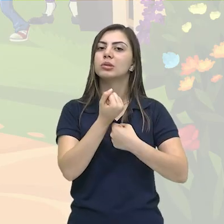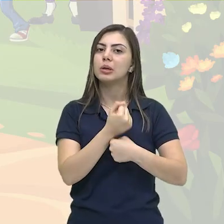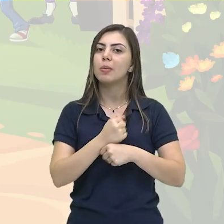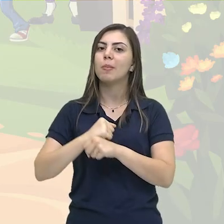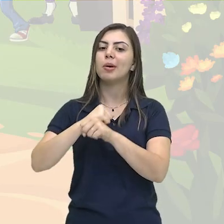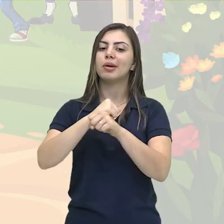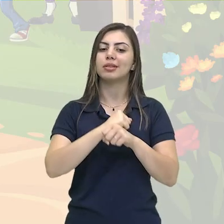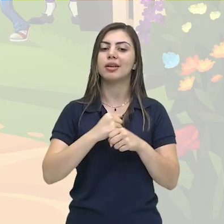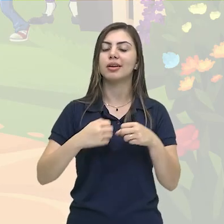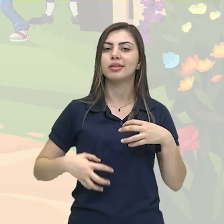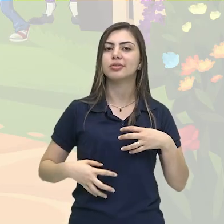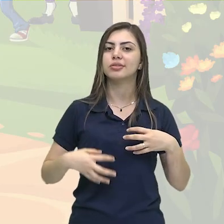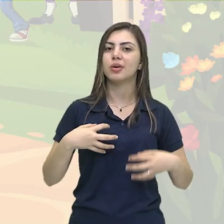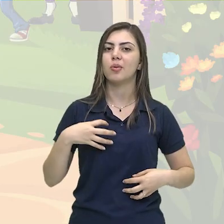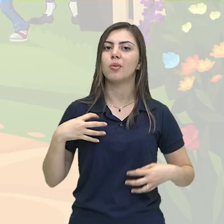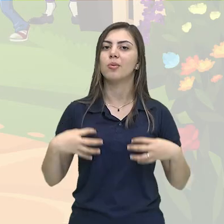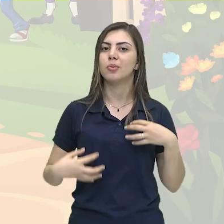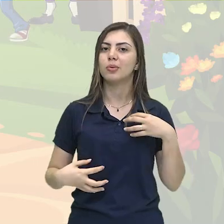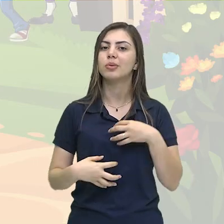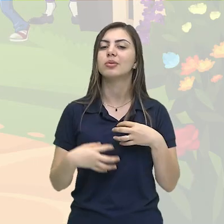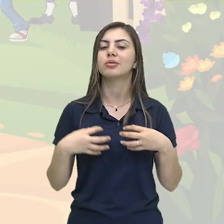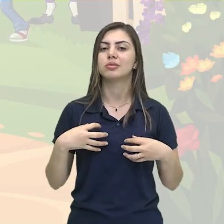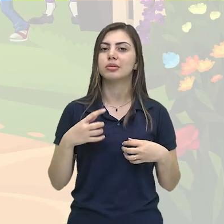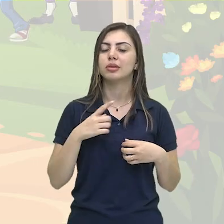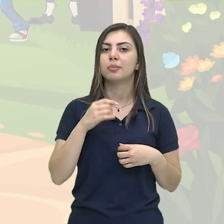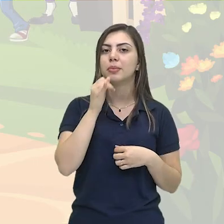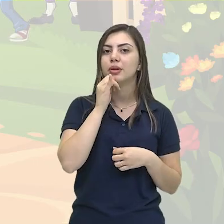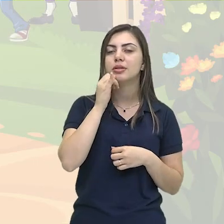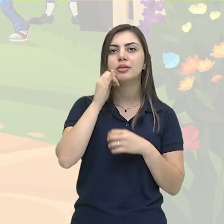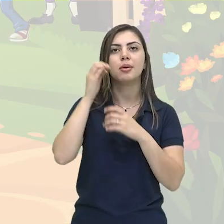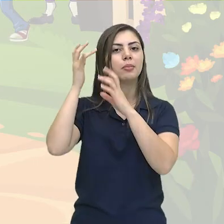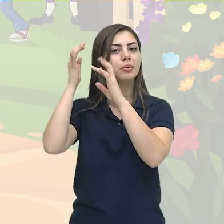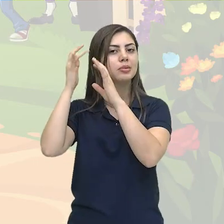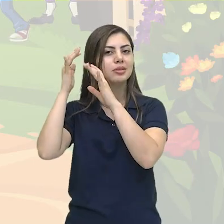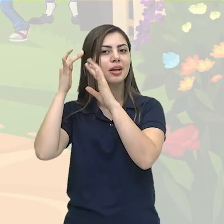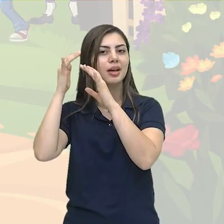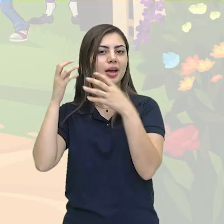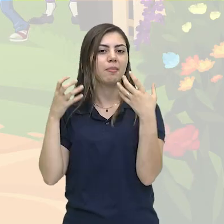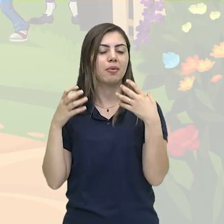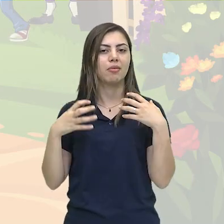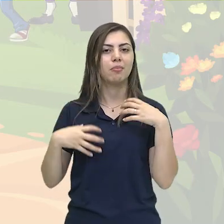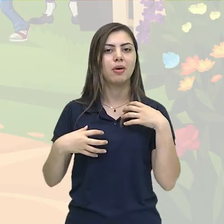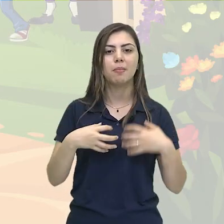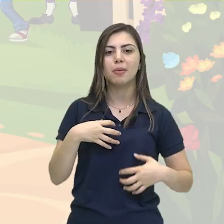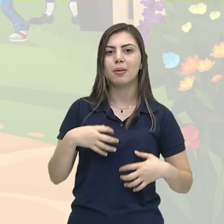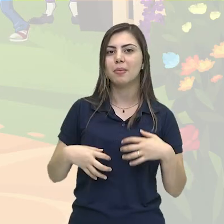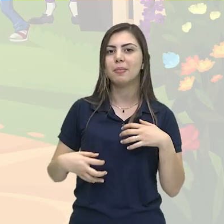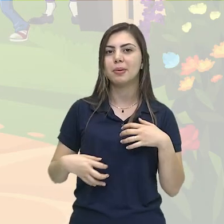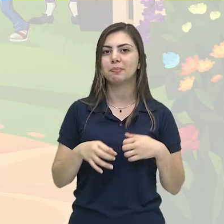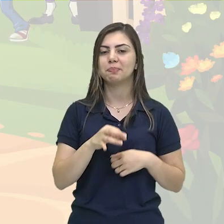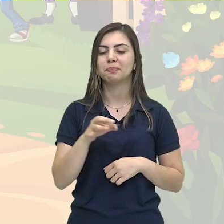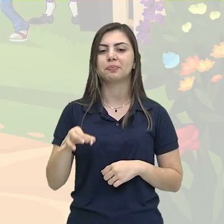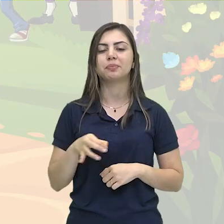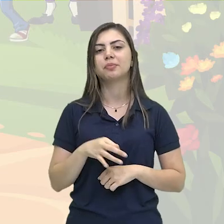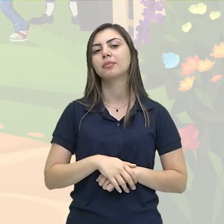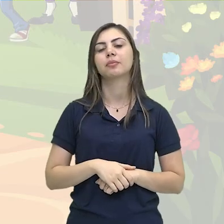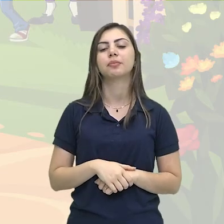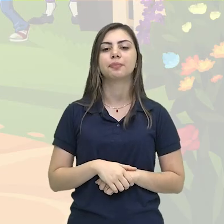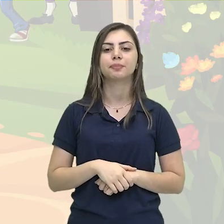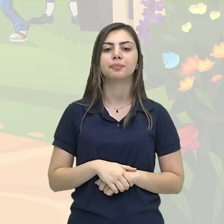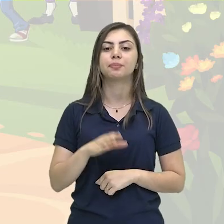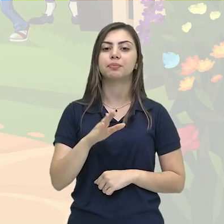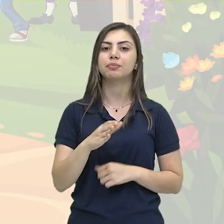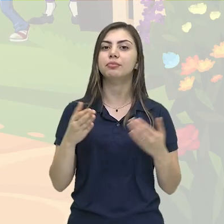de alguns órgãos, né, importantes, como o cérebro e todos os órgãos vitais aqui da nossa caixa torácica. Mas vamos